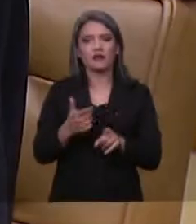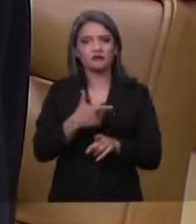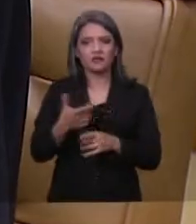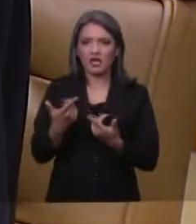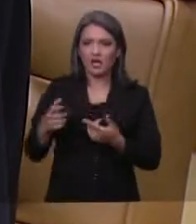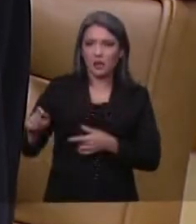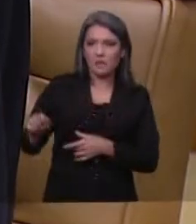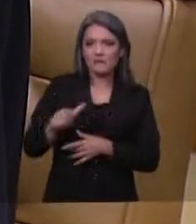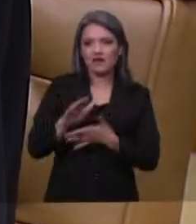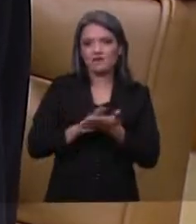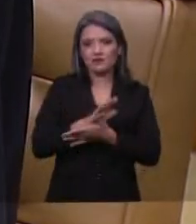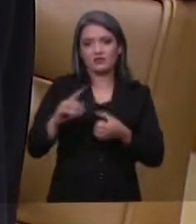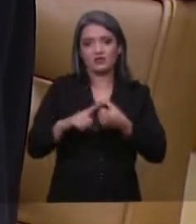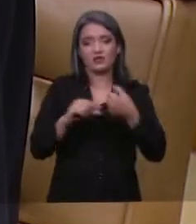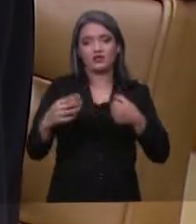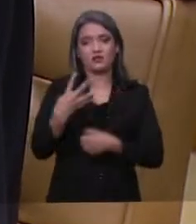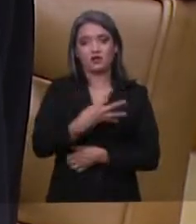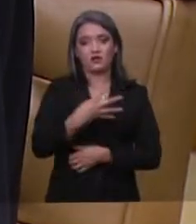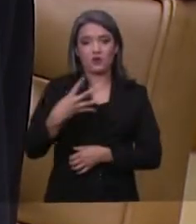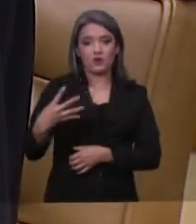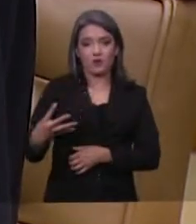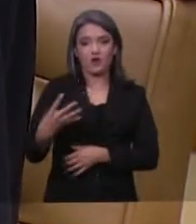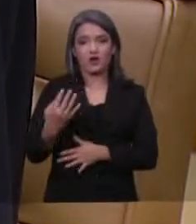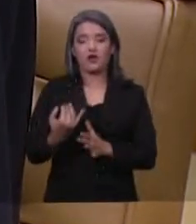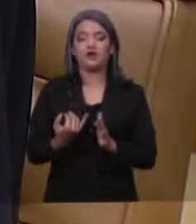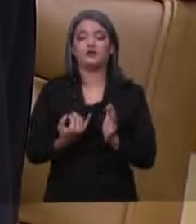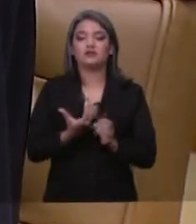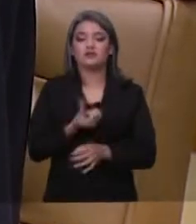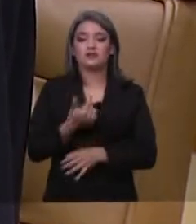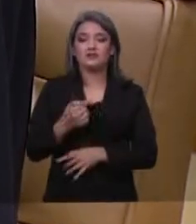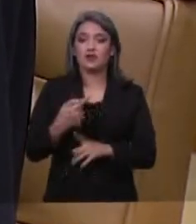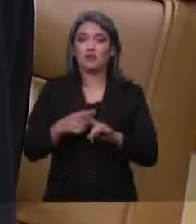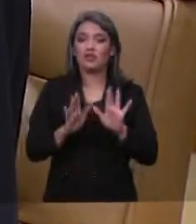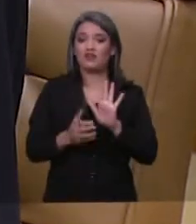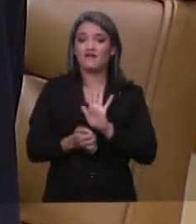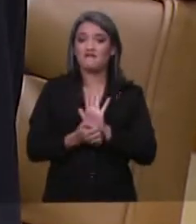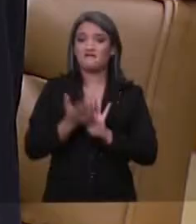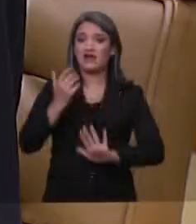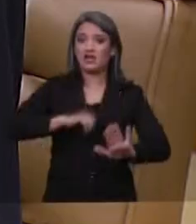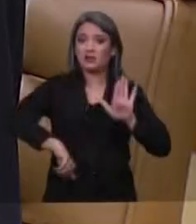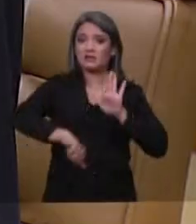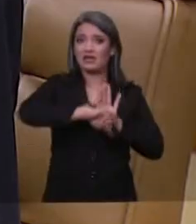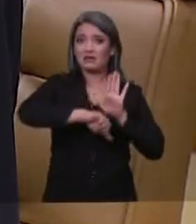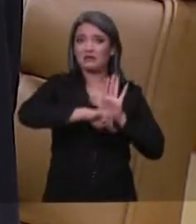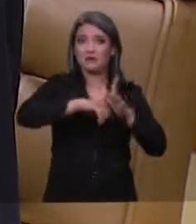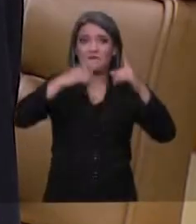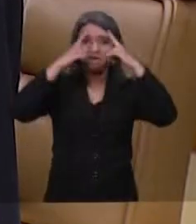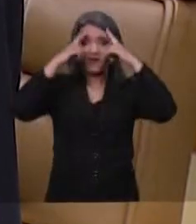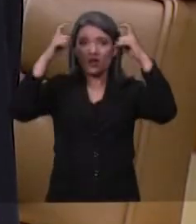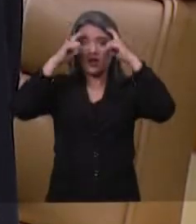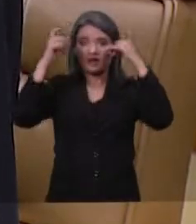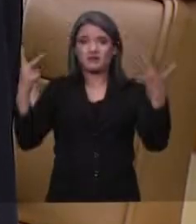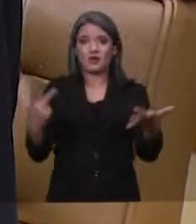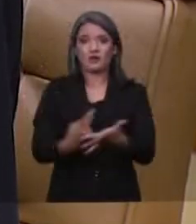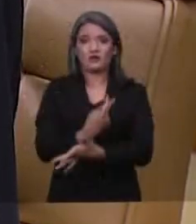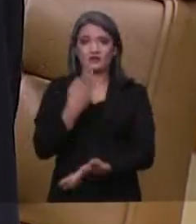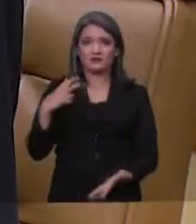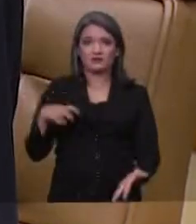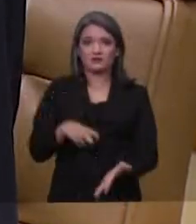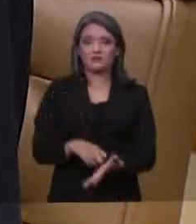44 e 77 do Código Penal, tendo em vista o cometimento de inúmeros delitos com bastante violência e a quantidade da pena